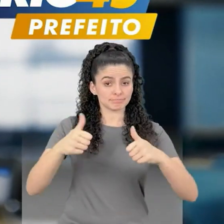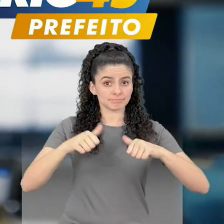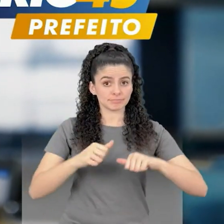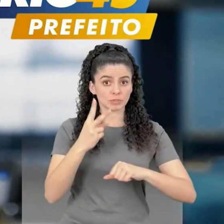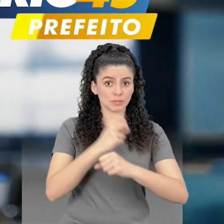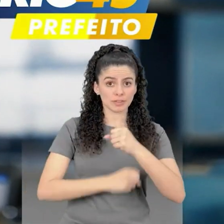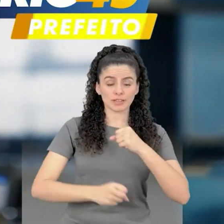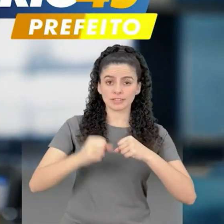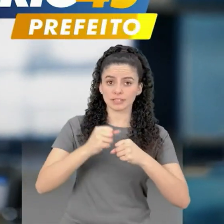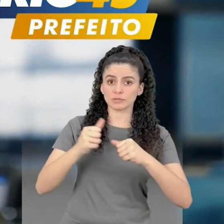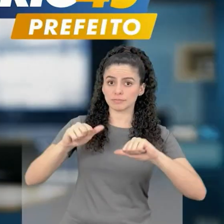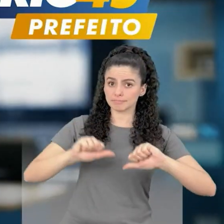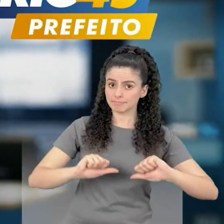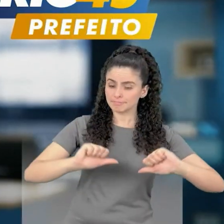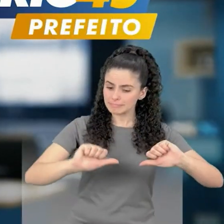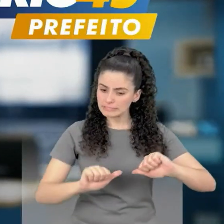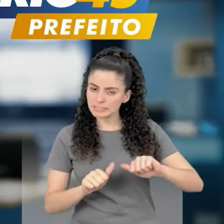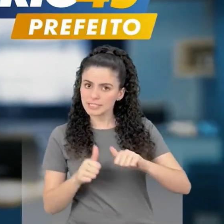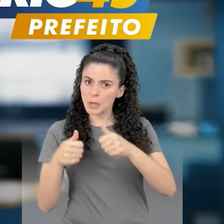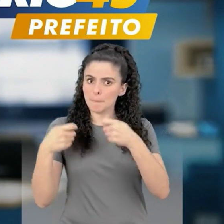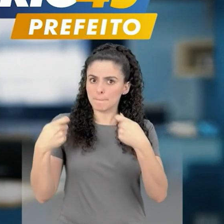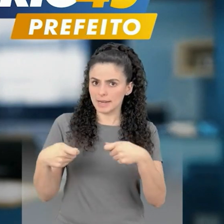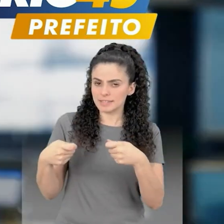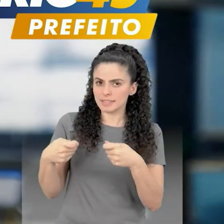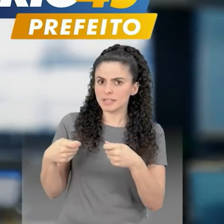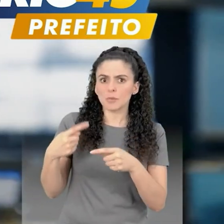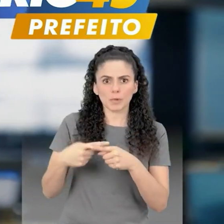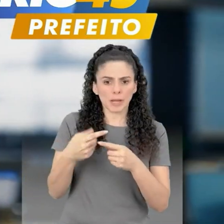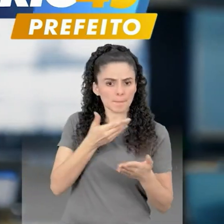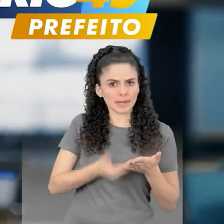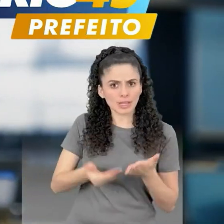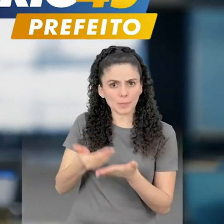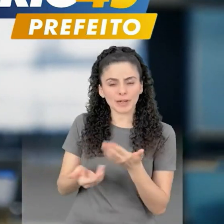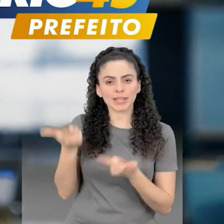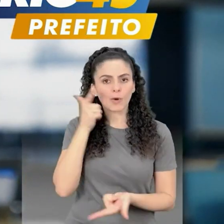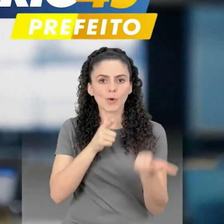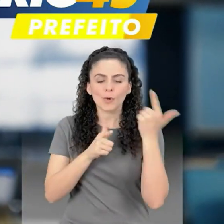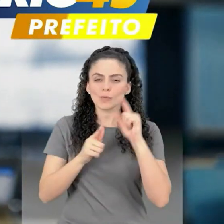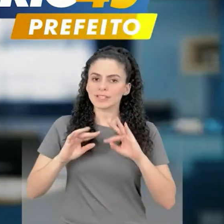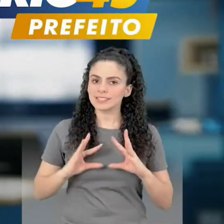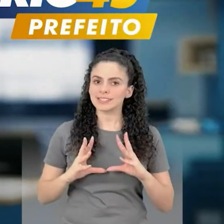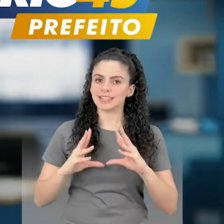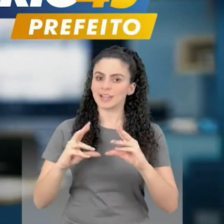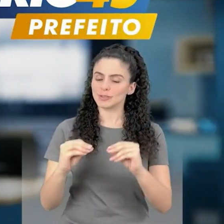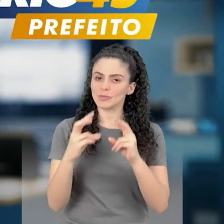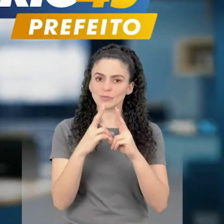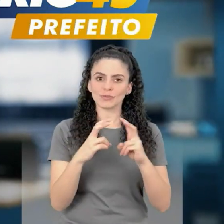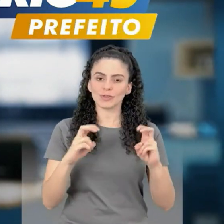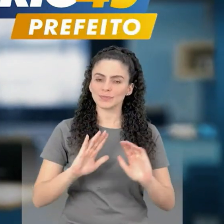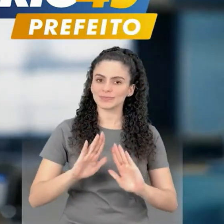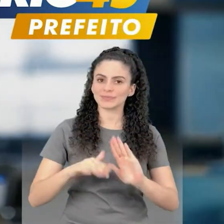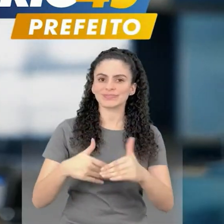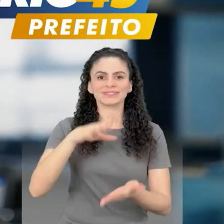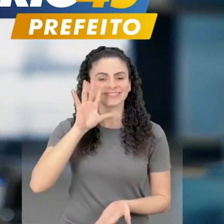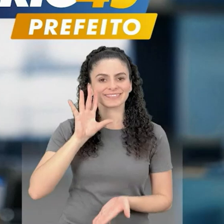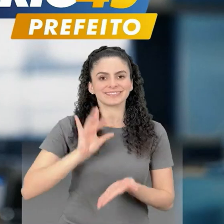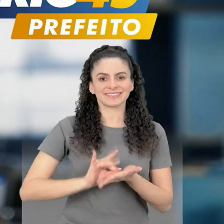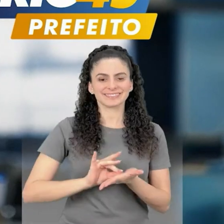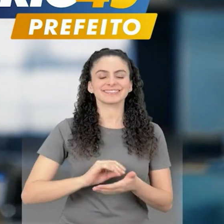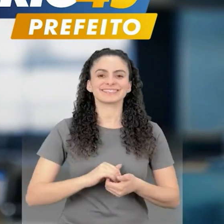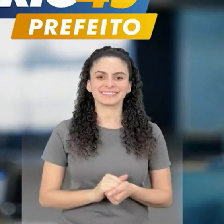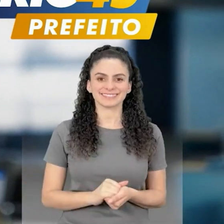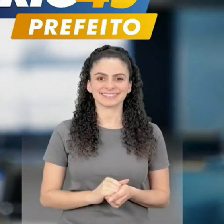Infelizmente, nos últimos dois anos, a cidade caminhou para trás. É por isso que eu quero ser prefeito novamente. Recuperar o que foi perdido e fazer